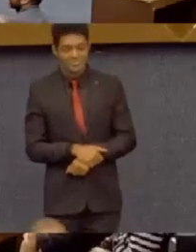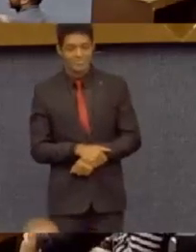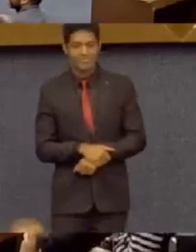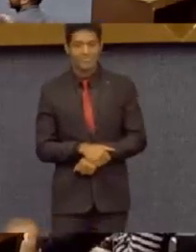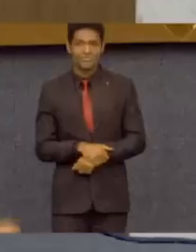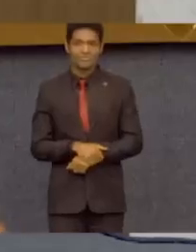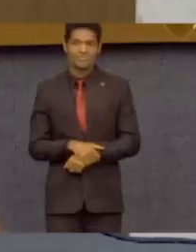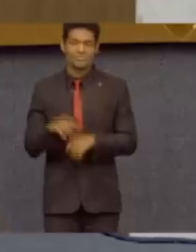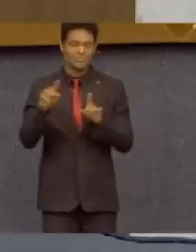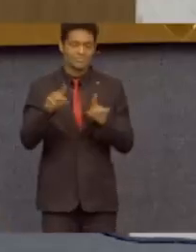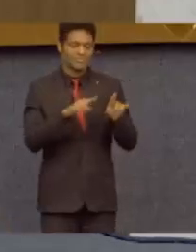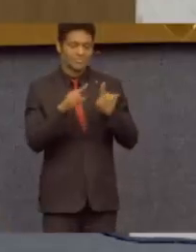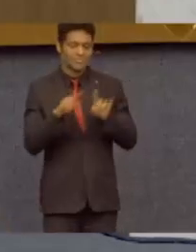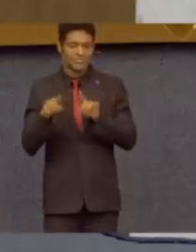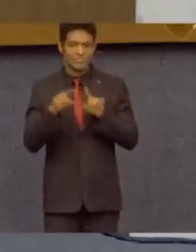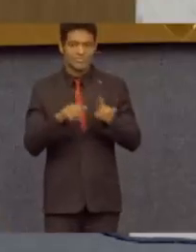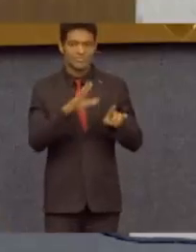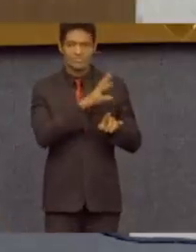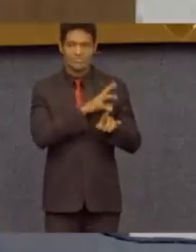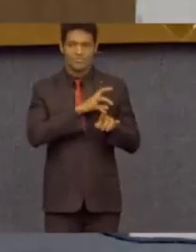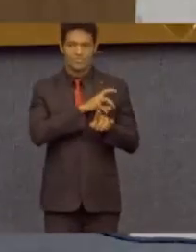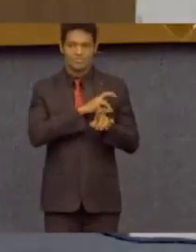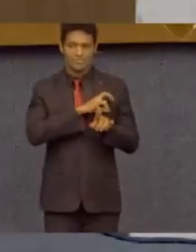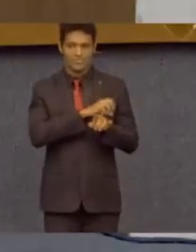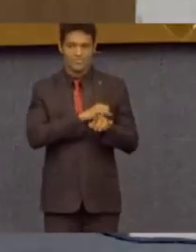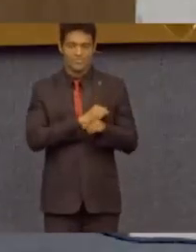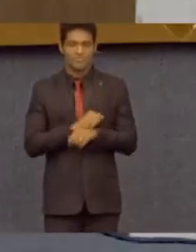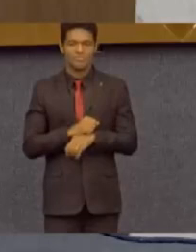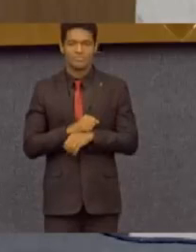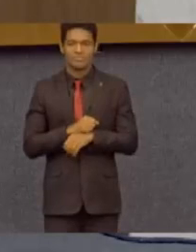Canção do amor, talvez.